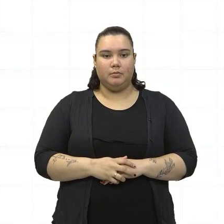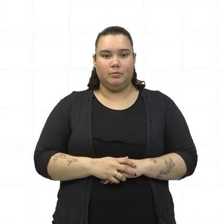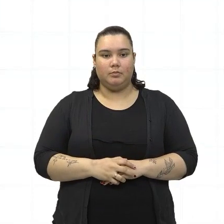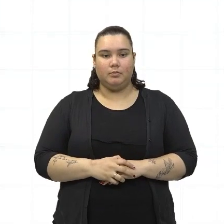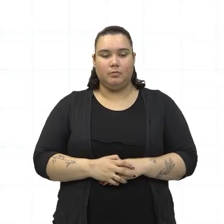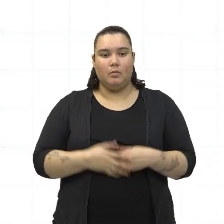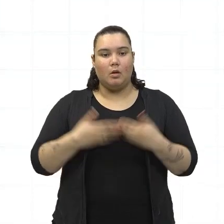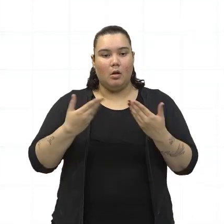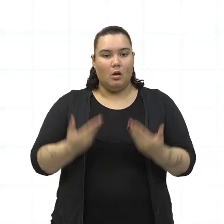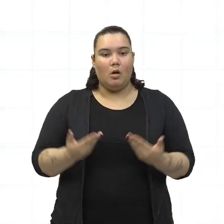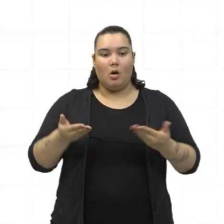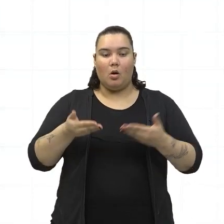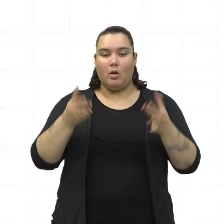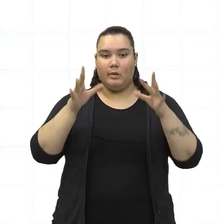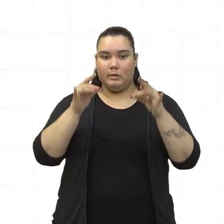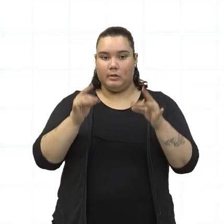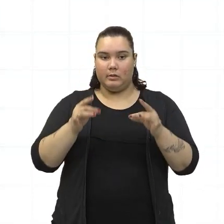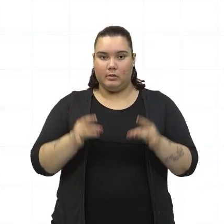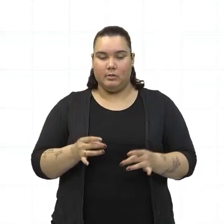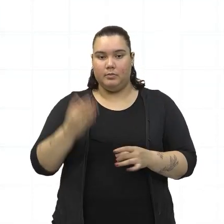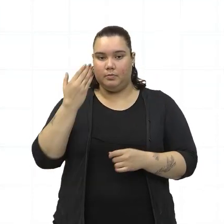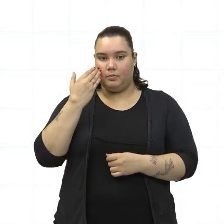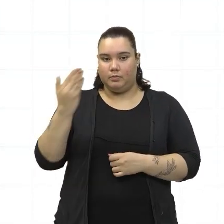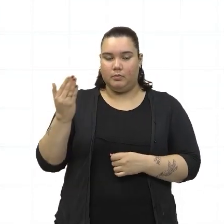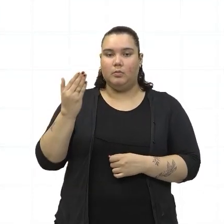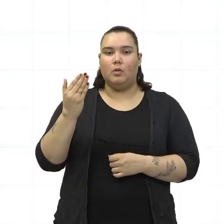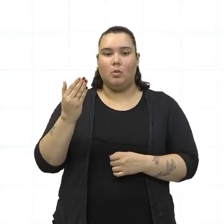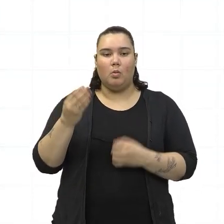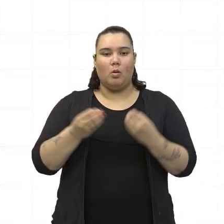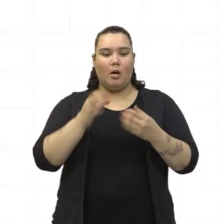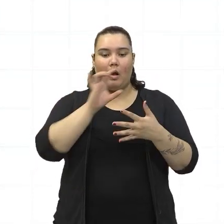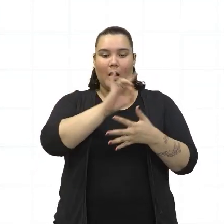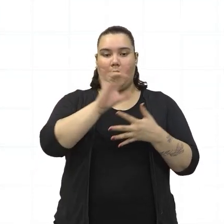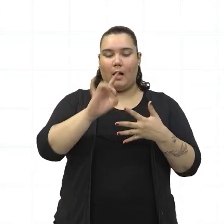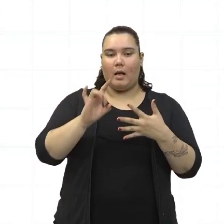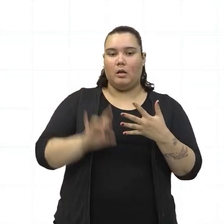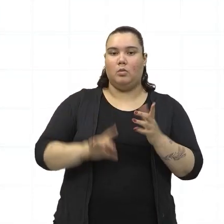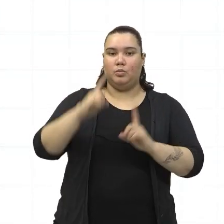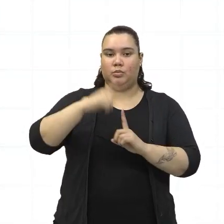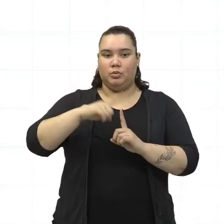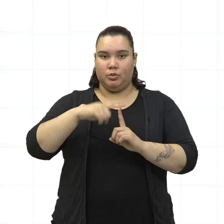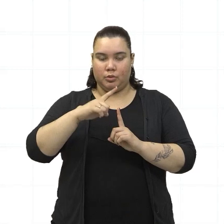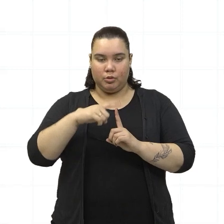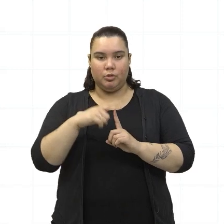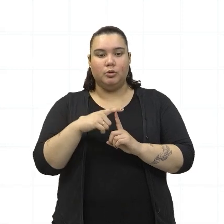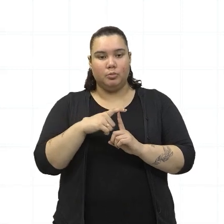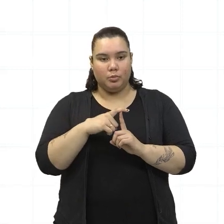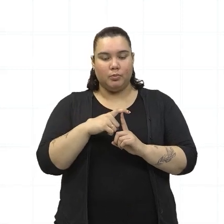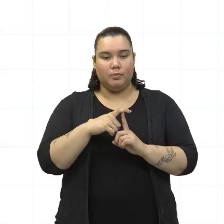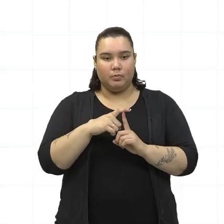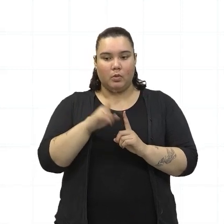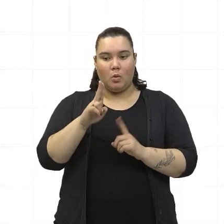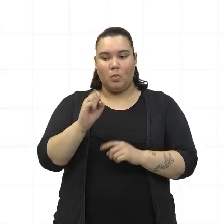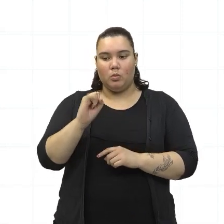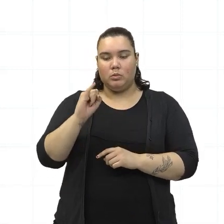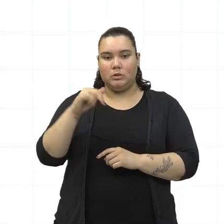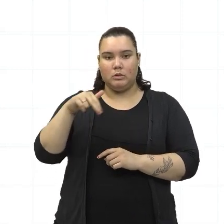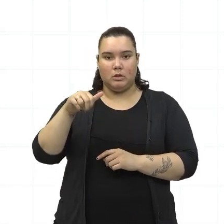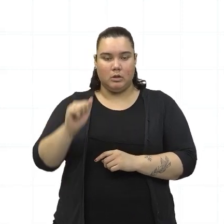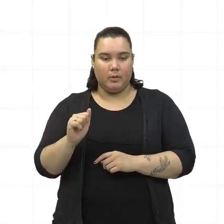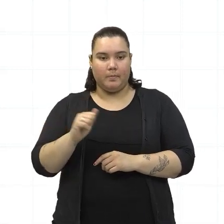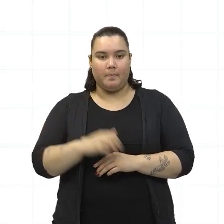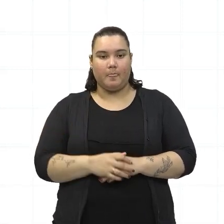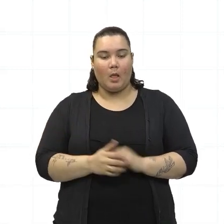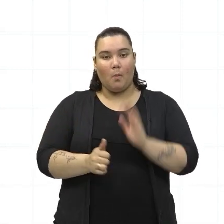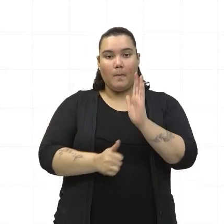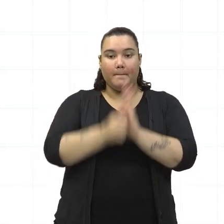aí, como eu disse, a gente vai observar ainda sobre, né, cada um dos tipos dessas usinas de eletricidade. A gente inicia